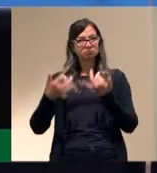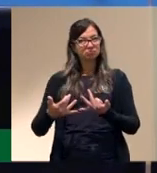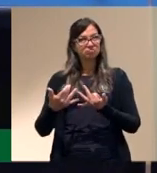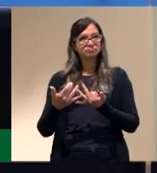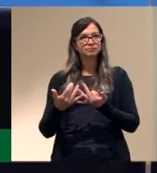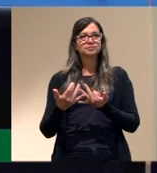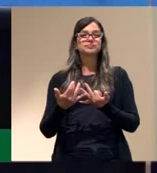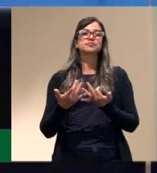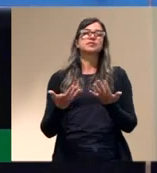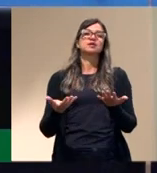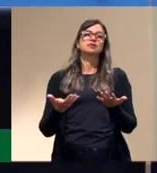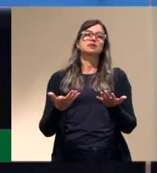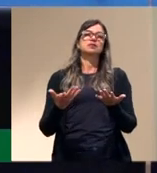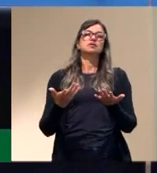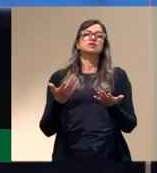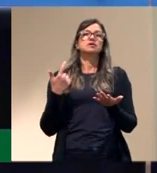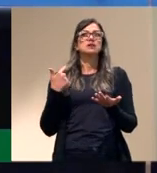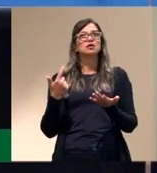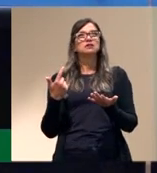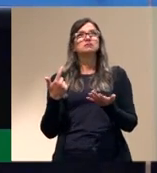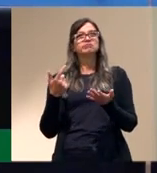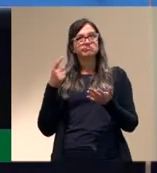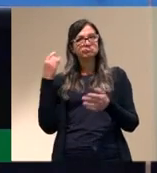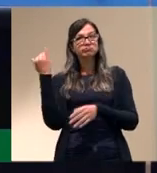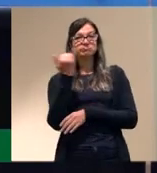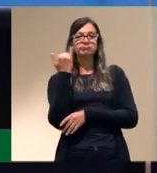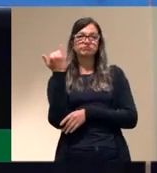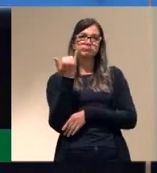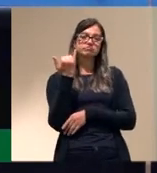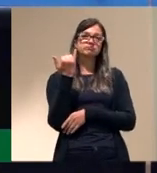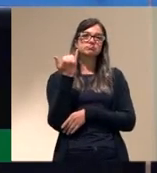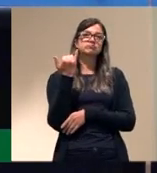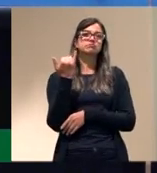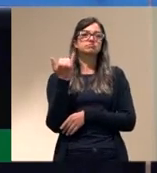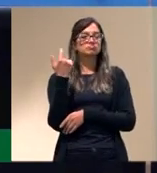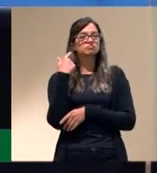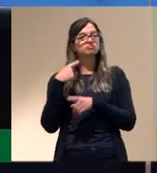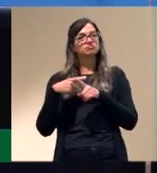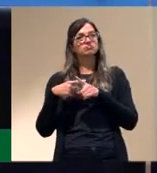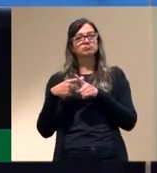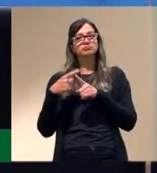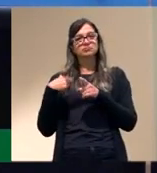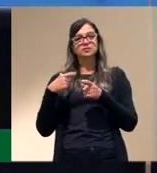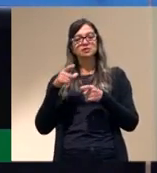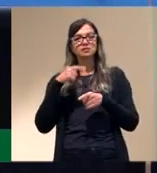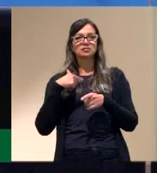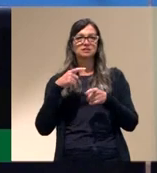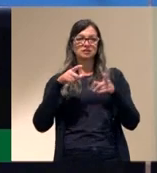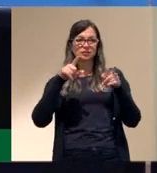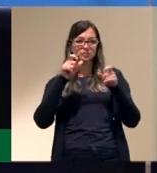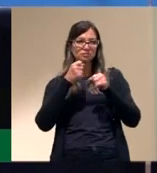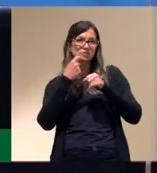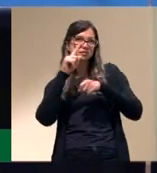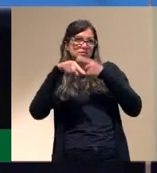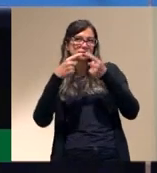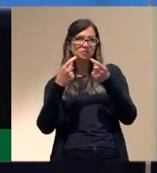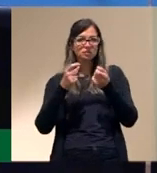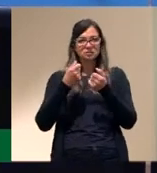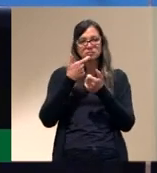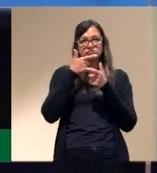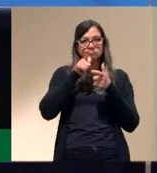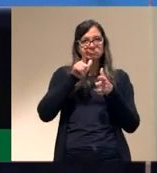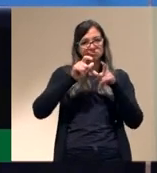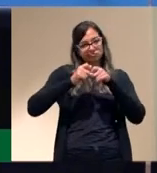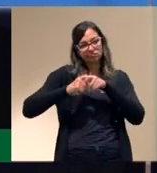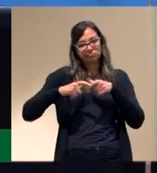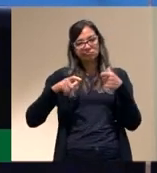ser fundamental, porque ela... esse é o aspecto em que eu vou poder ampliar as possibilidades,